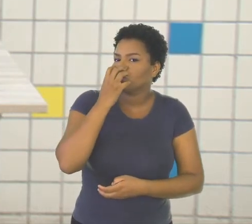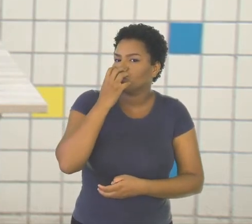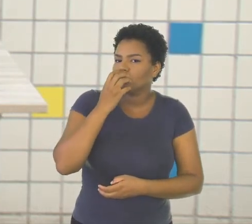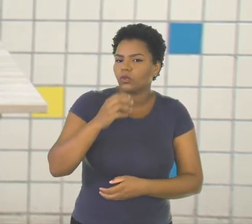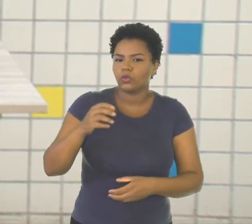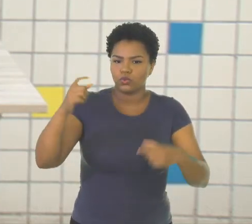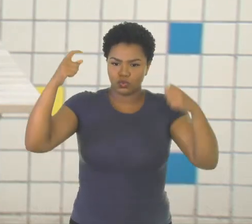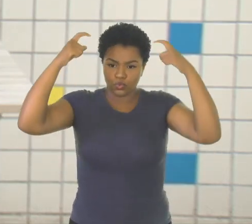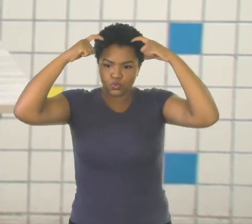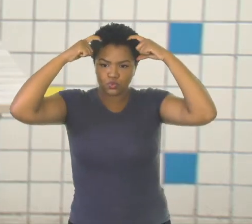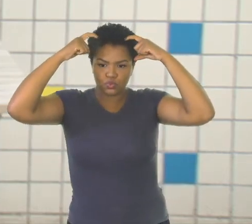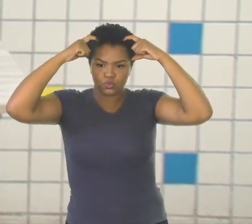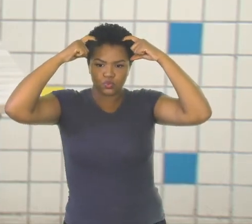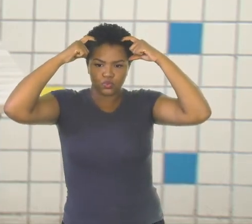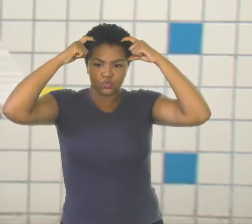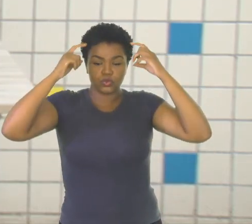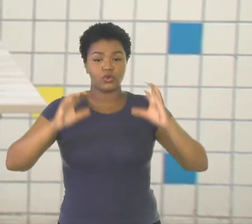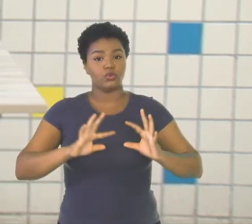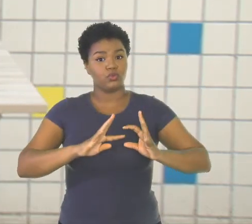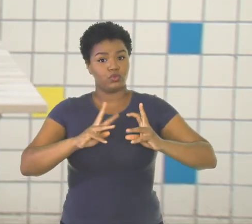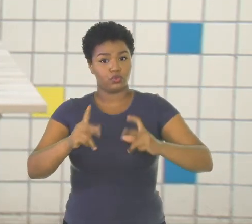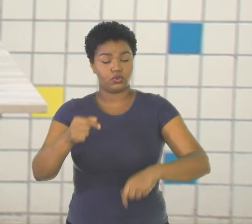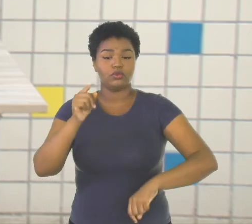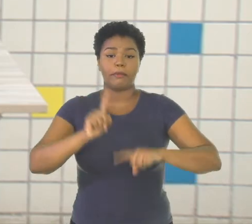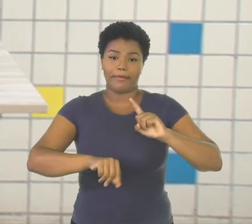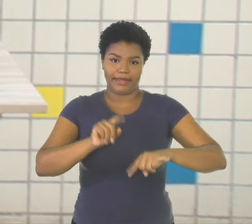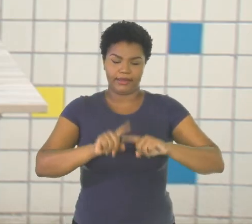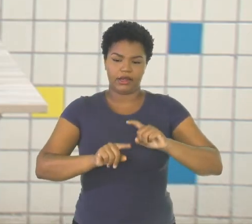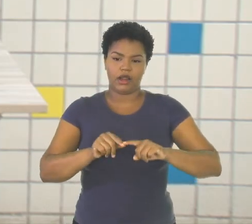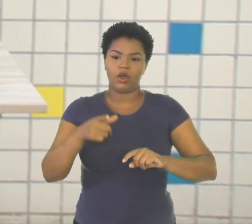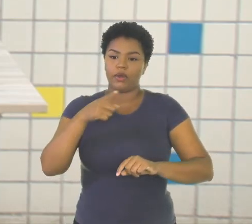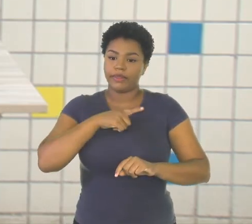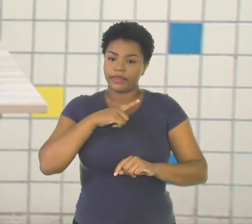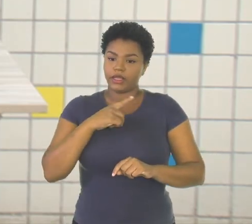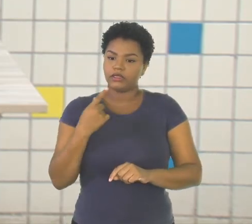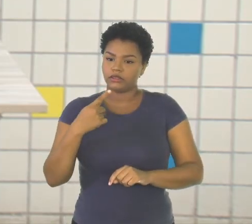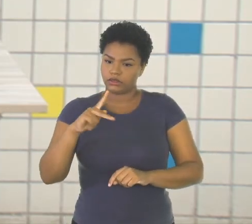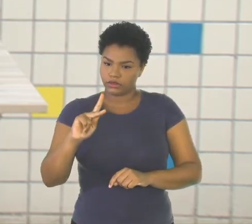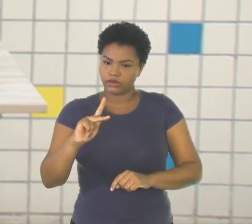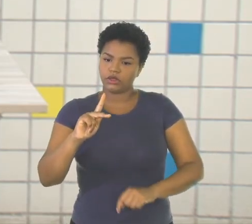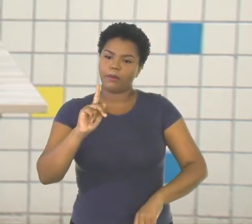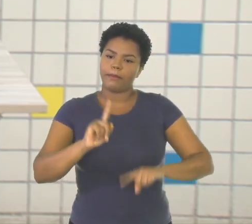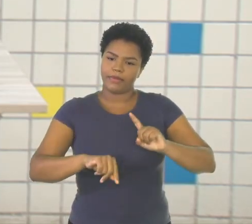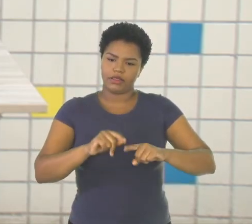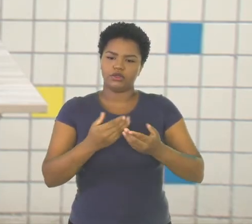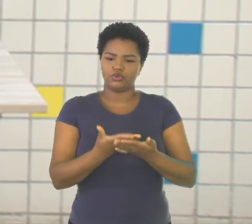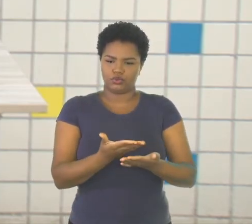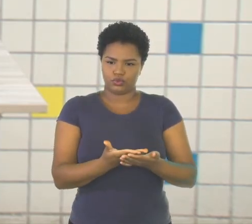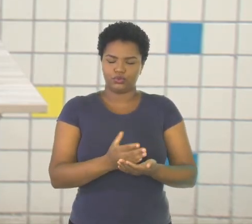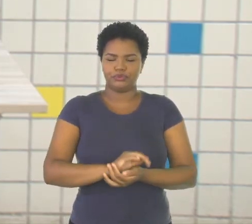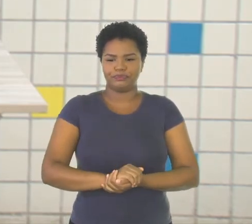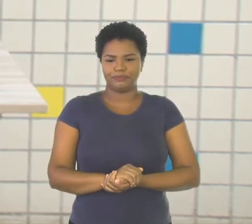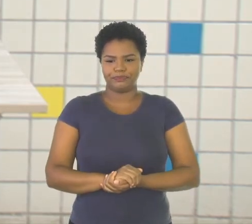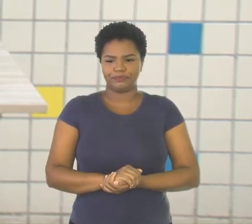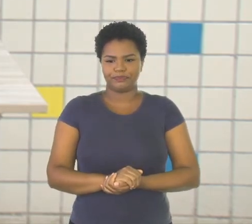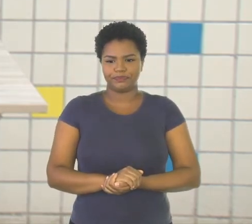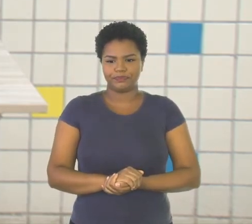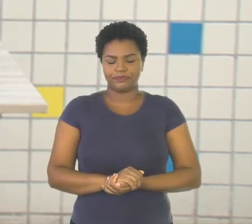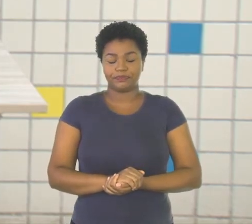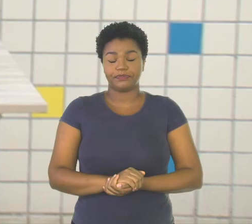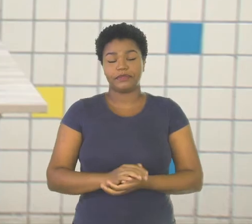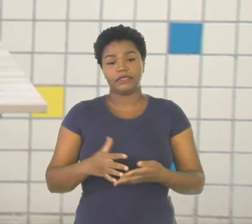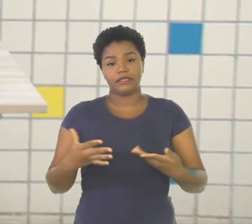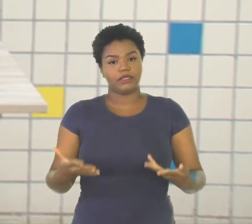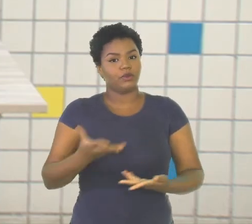urso. Tudo isso material que está lá no seu bloco de estudo. Não esqueçam que aprendemos